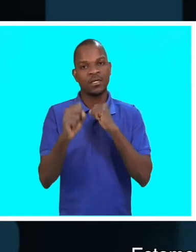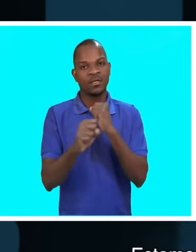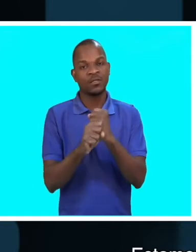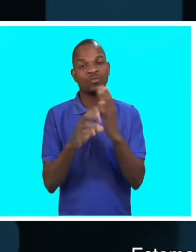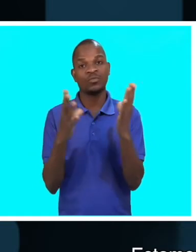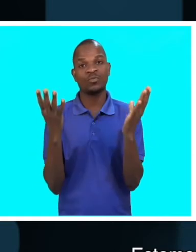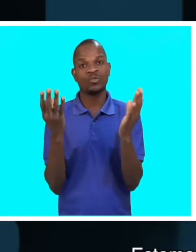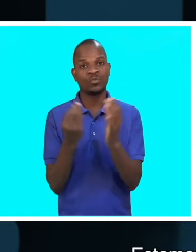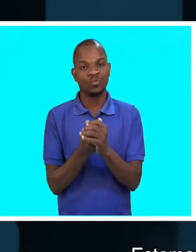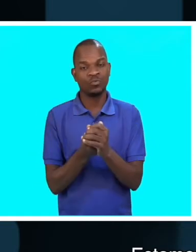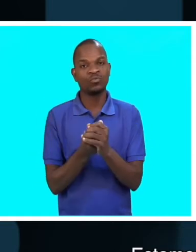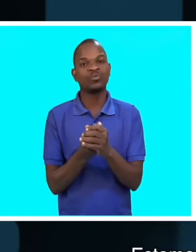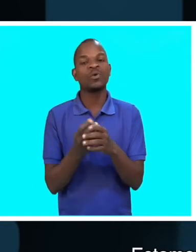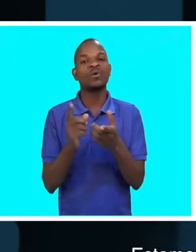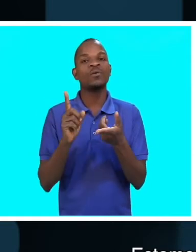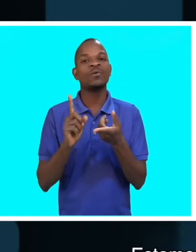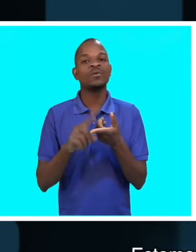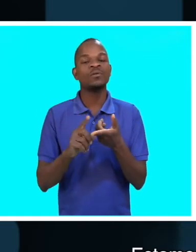a essa altura.